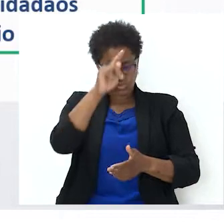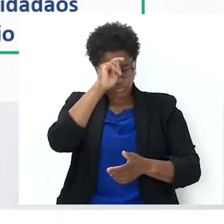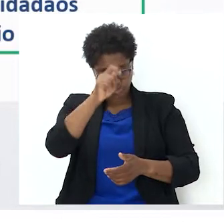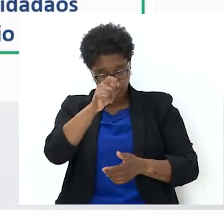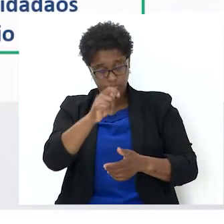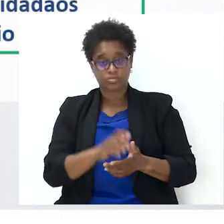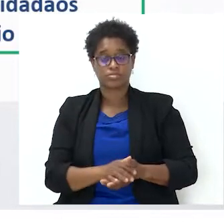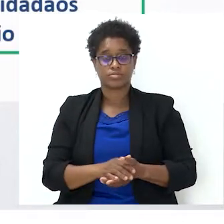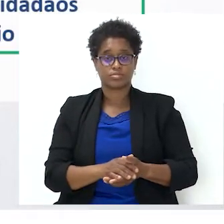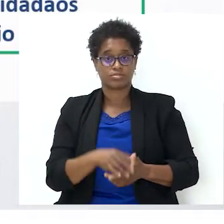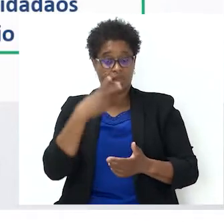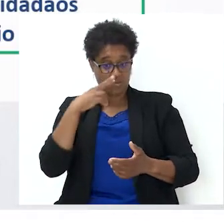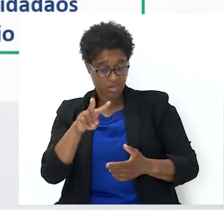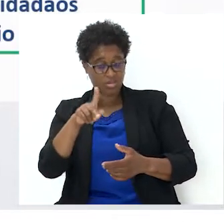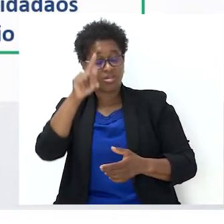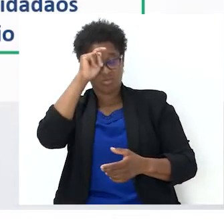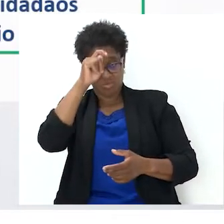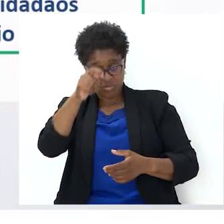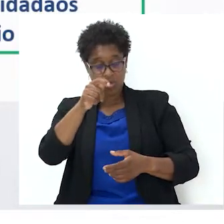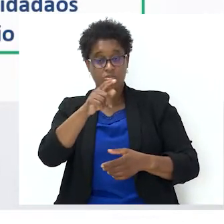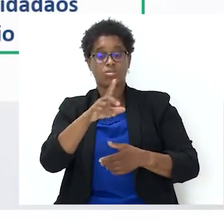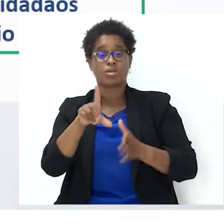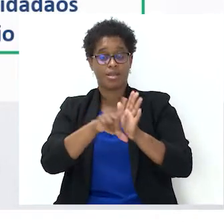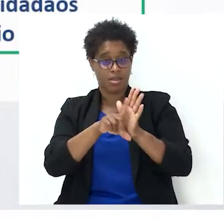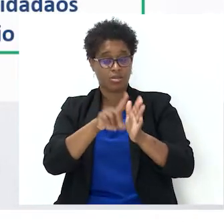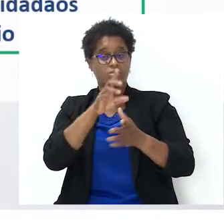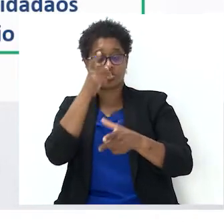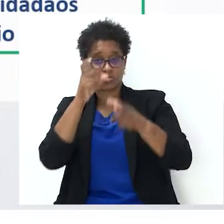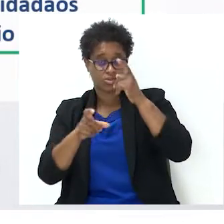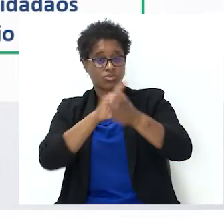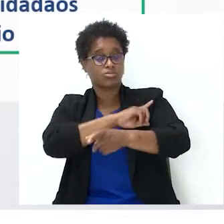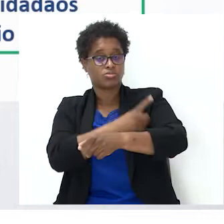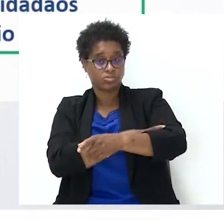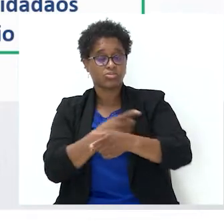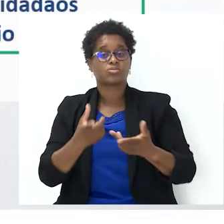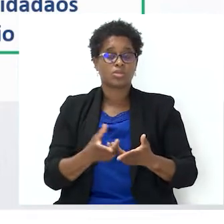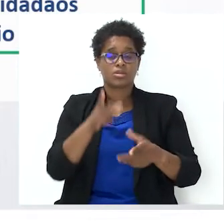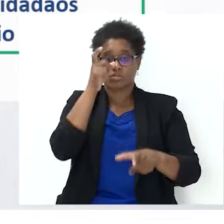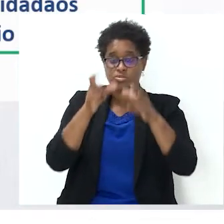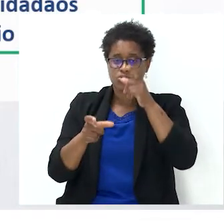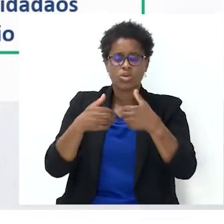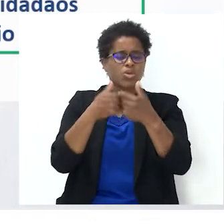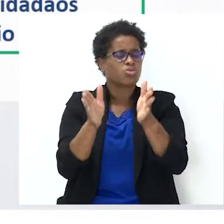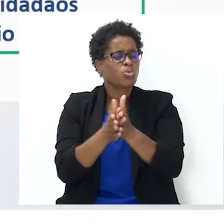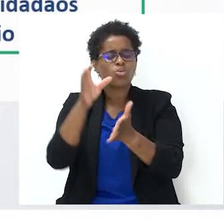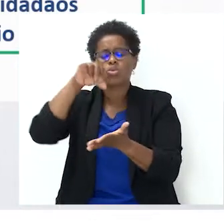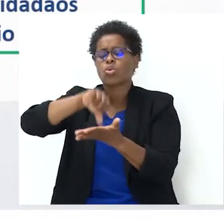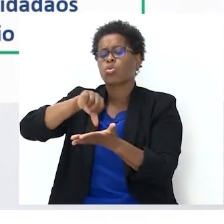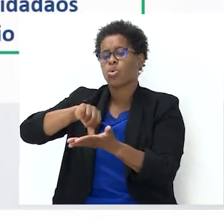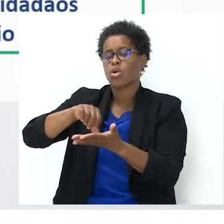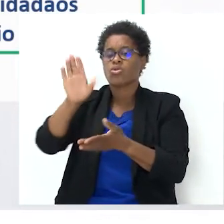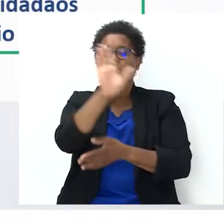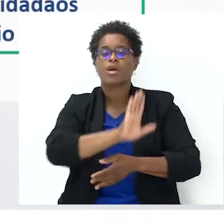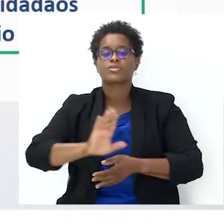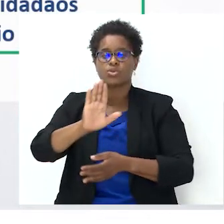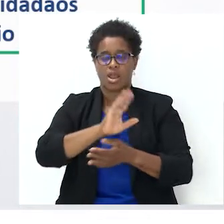cumprimento da lei pelos órgãos do poder e pelos cidadãos em todo o território